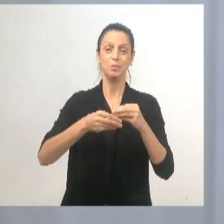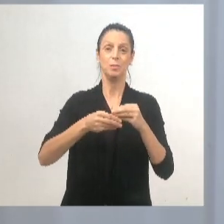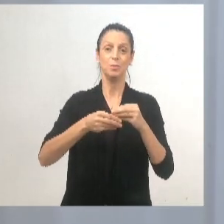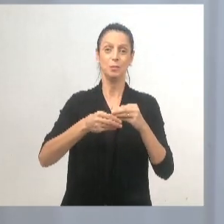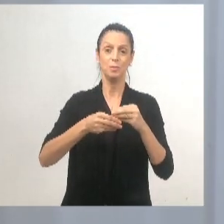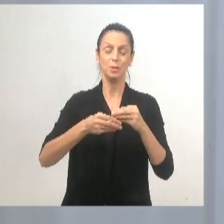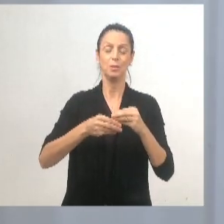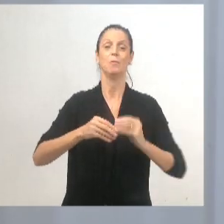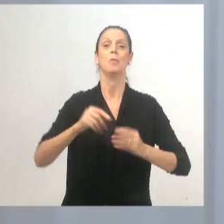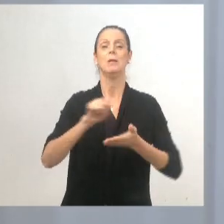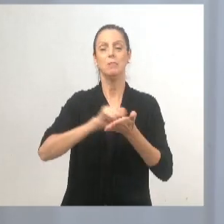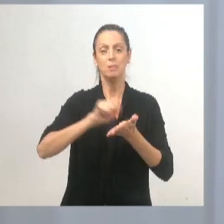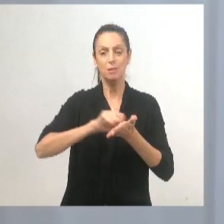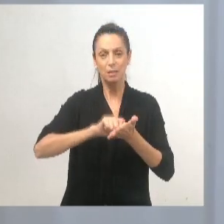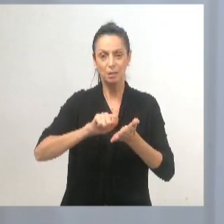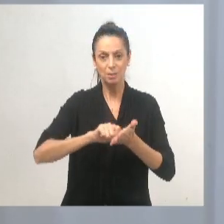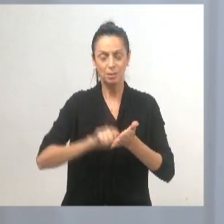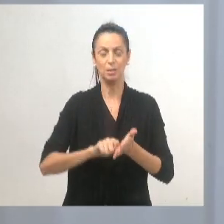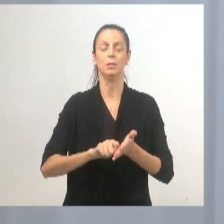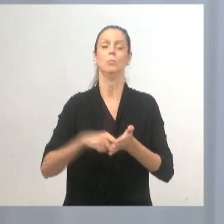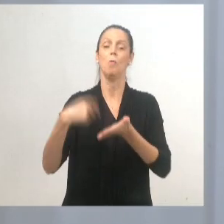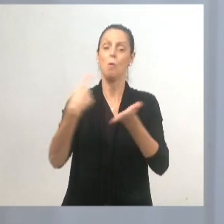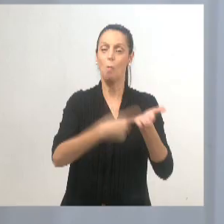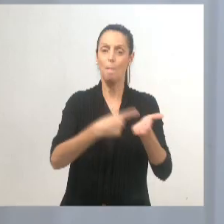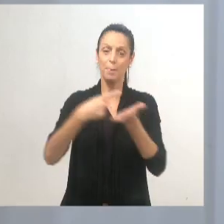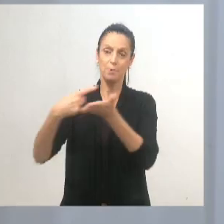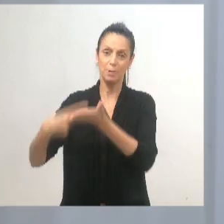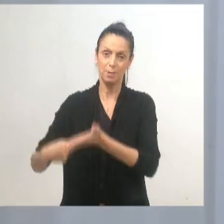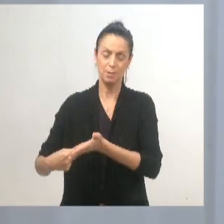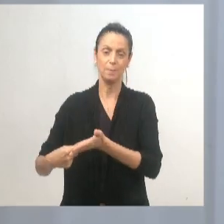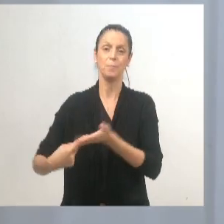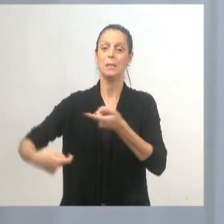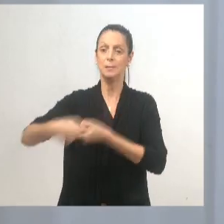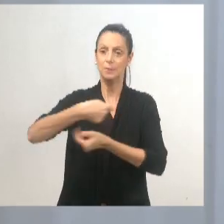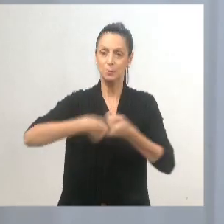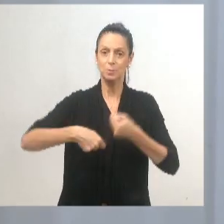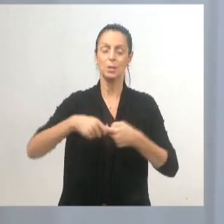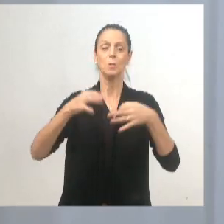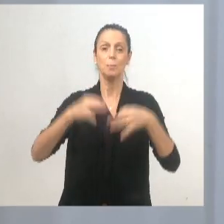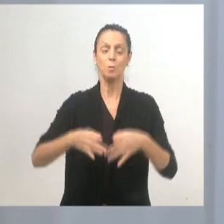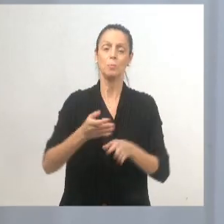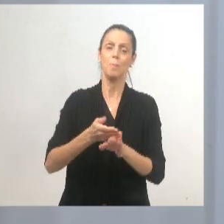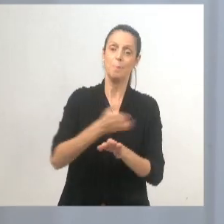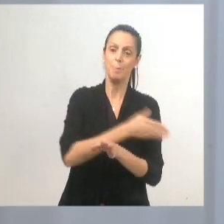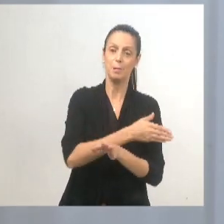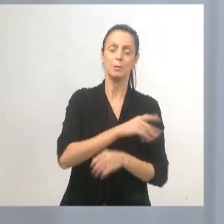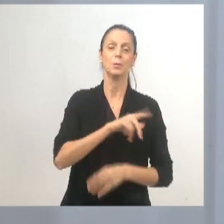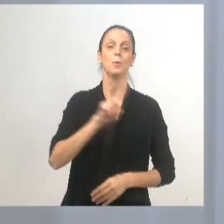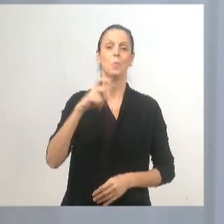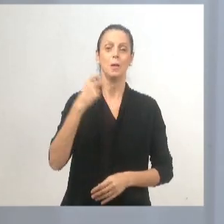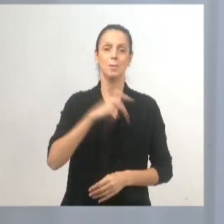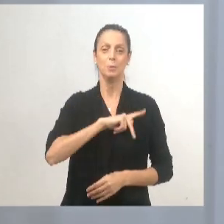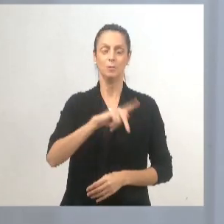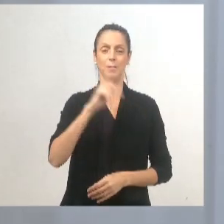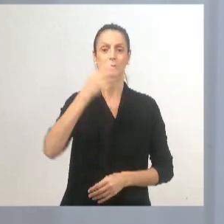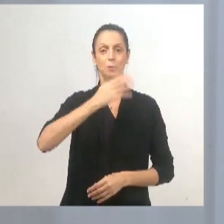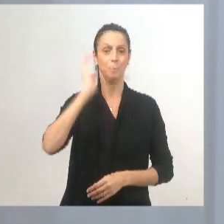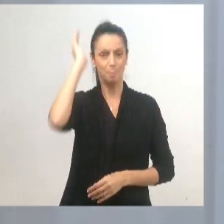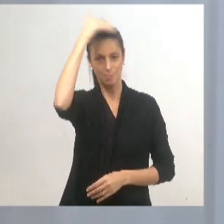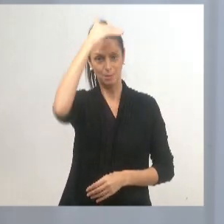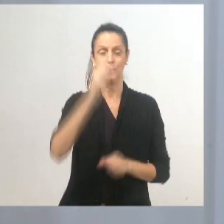inteiramente construído, negociado e deixado pronto pela gestão anterior, no ano